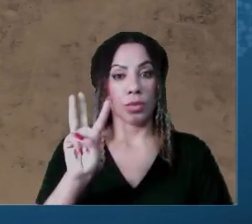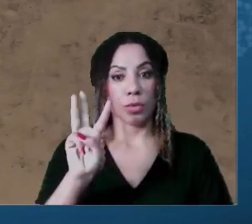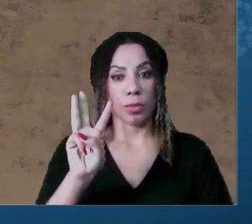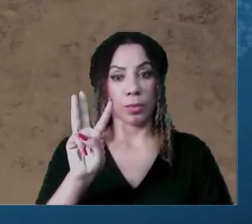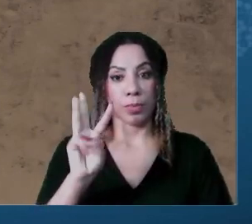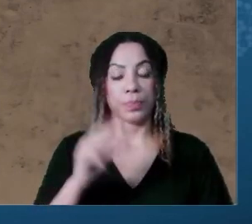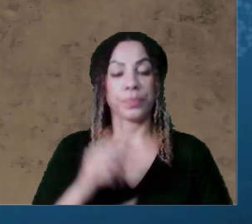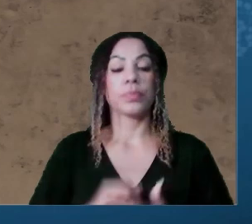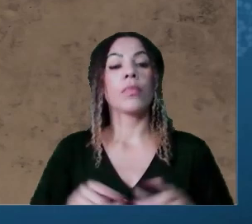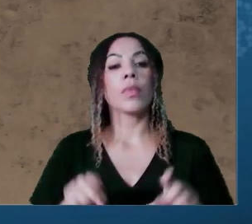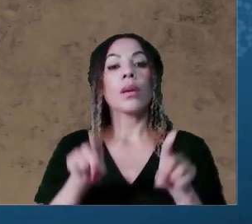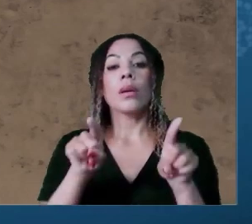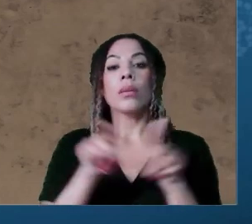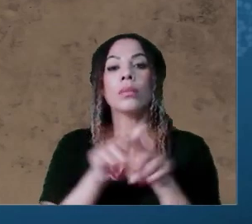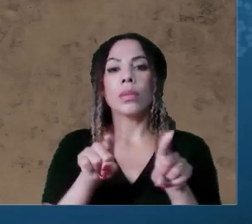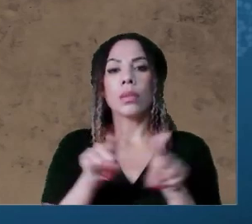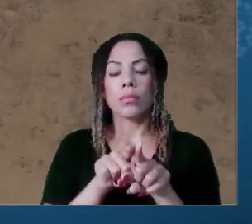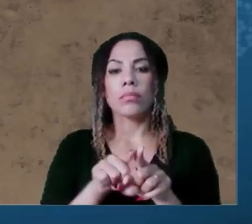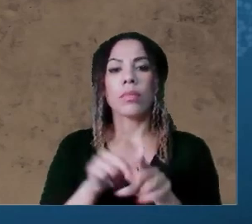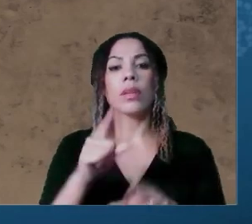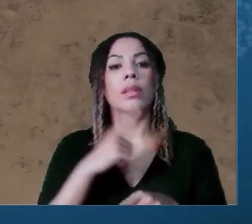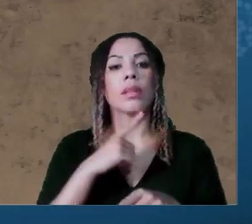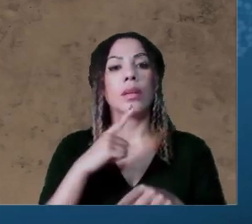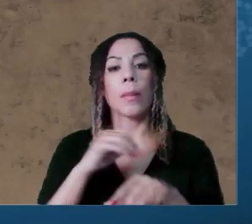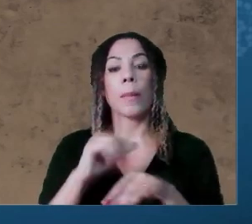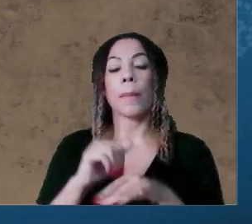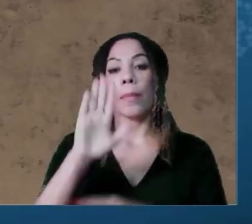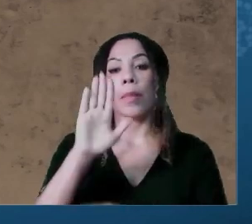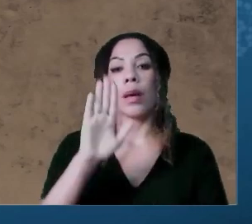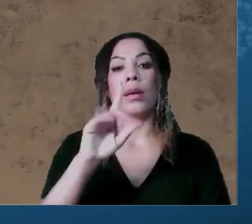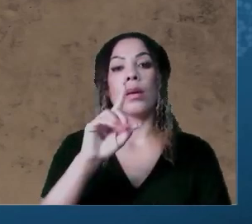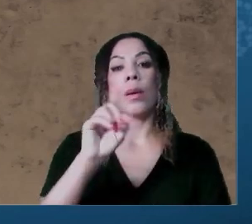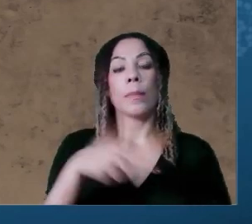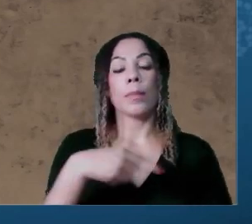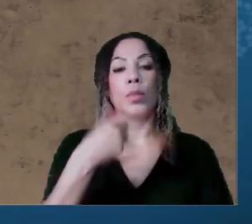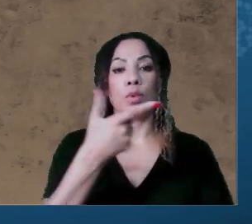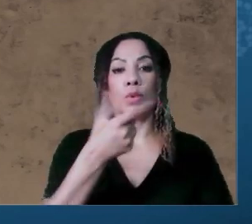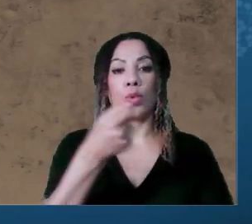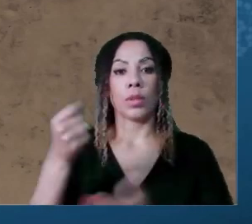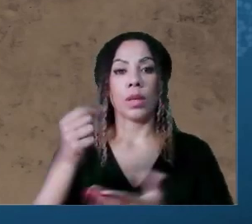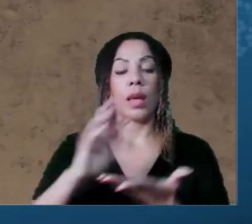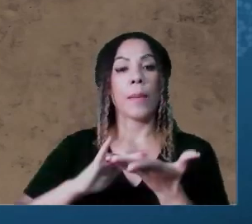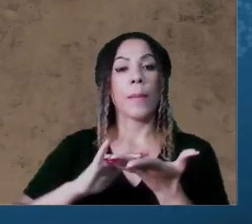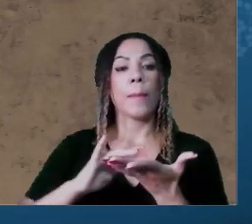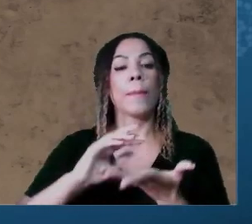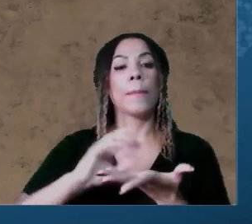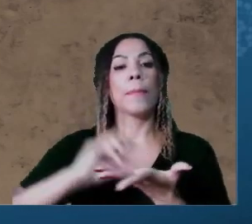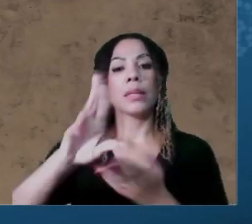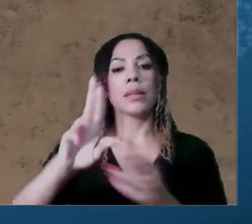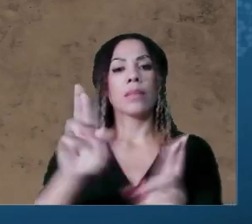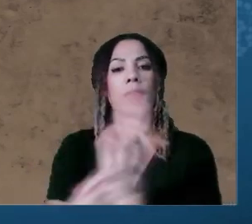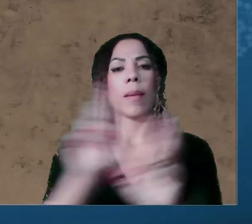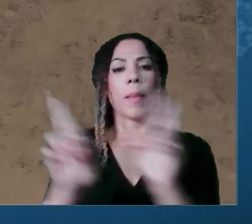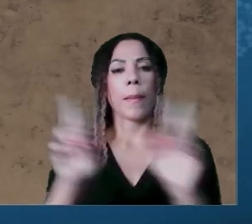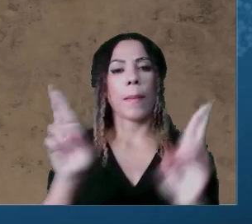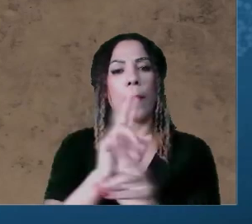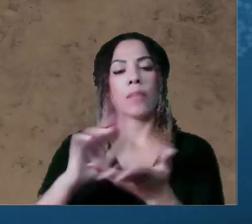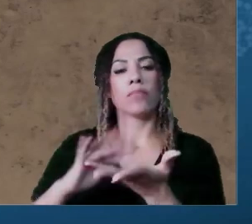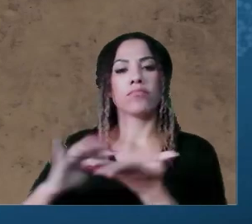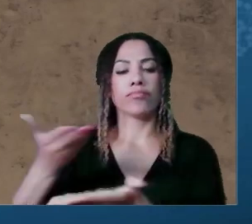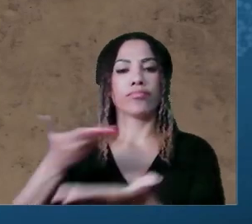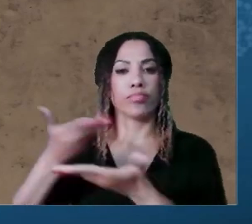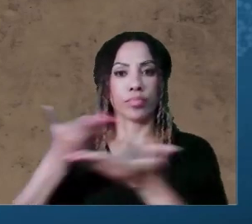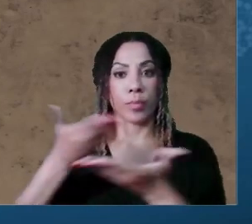também foram mais de 1.200 mensagens trocadas entre os participantes, mais de